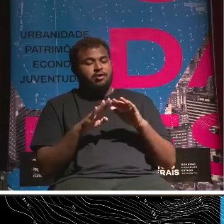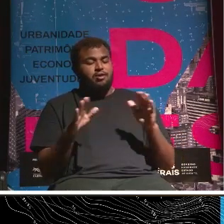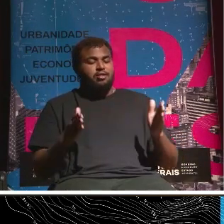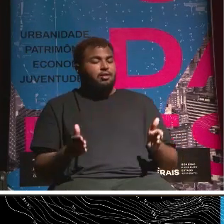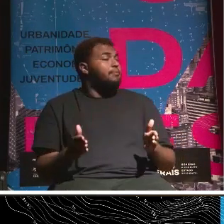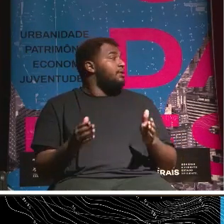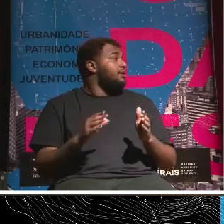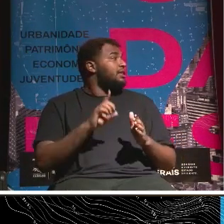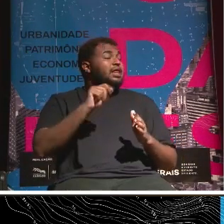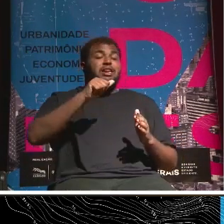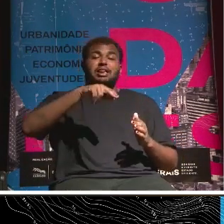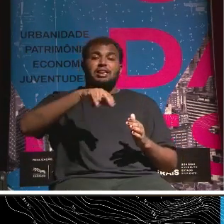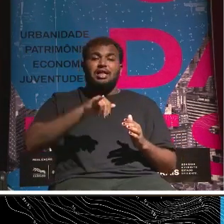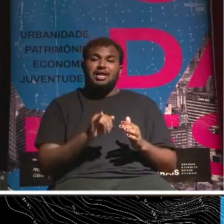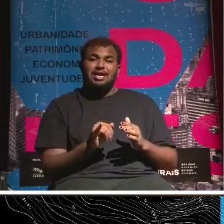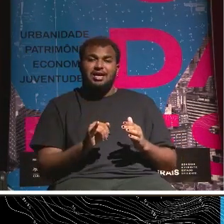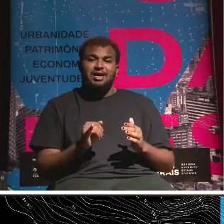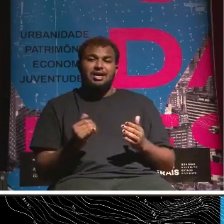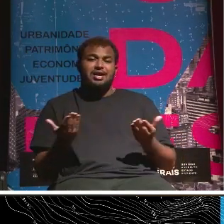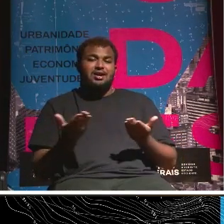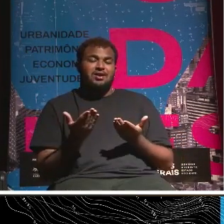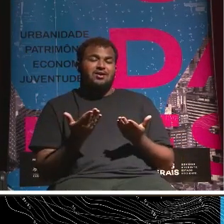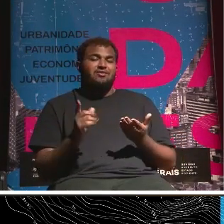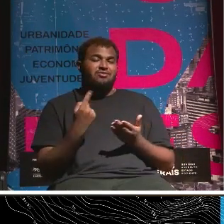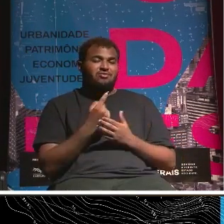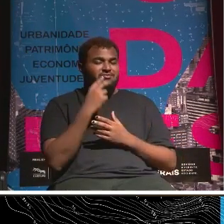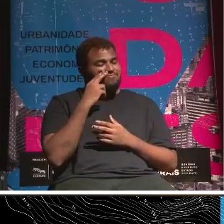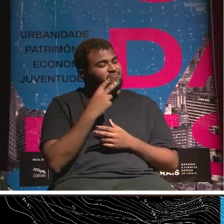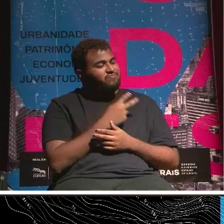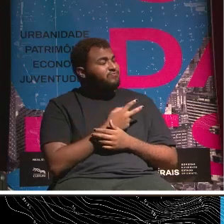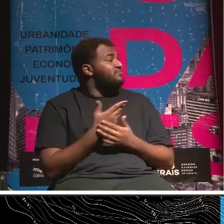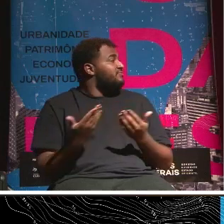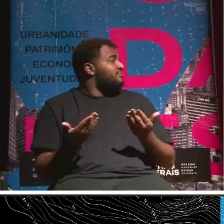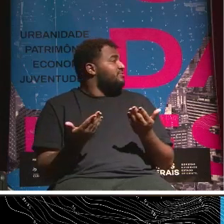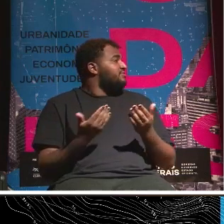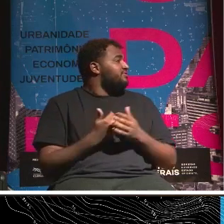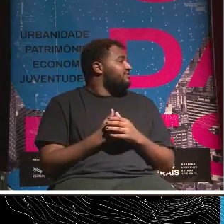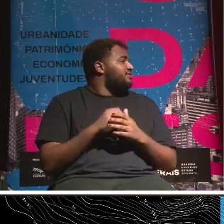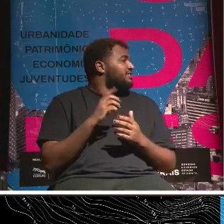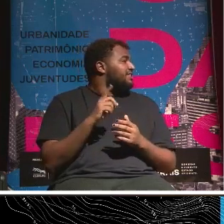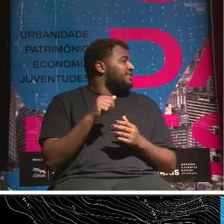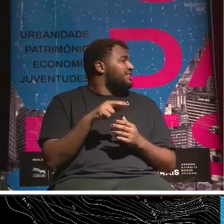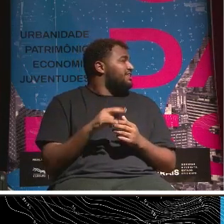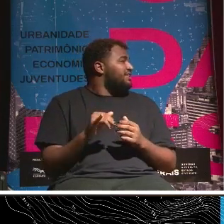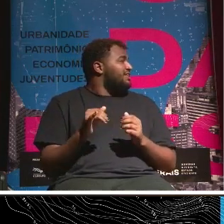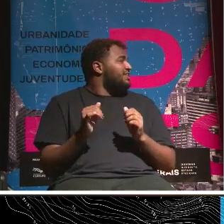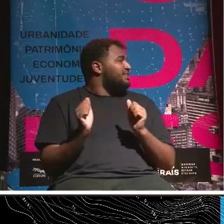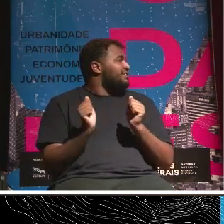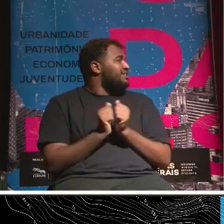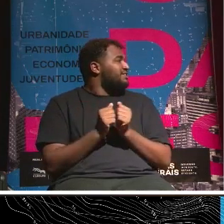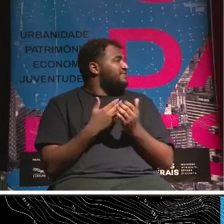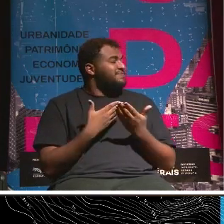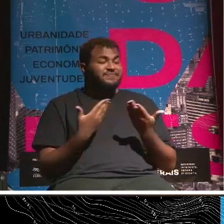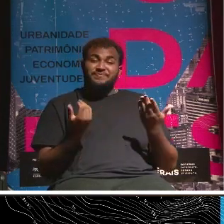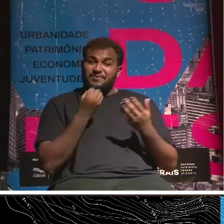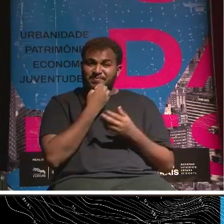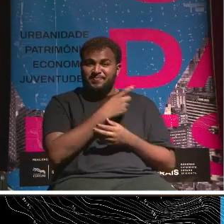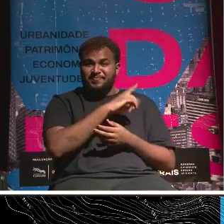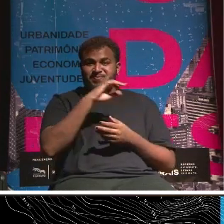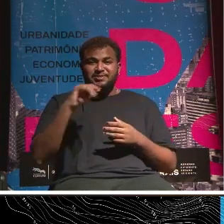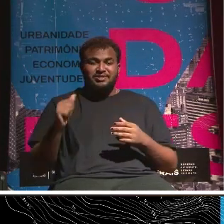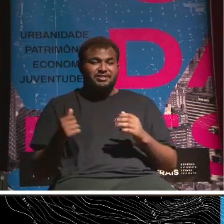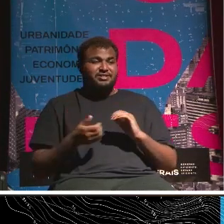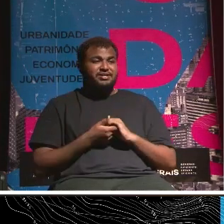a Dani, e vamos escutá-la agora. Dani, contigo. Bom